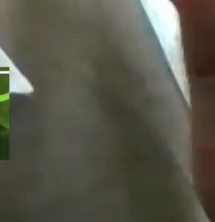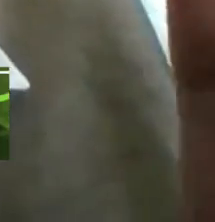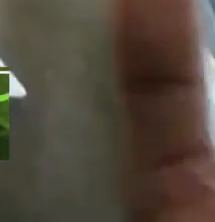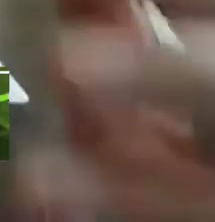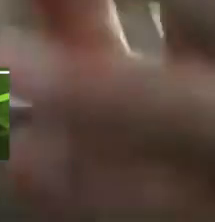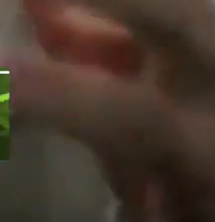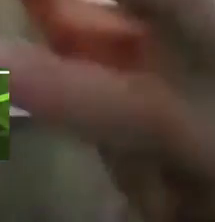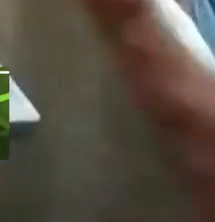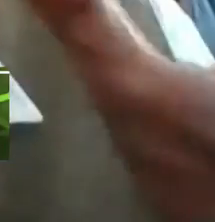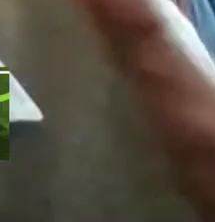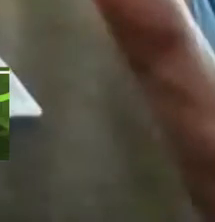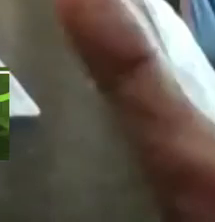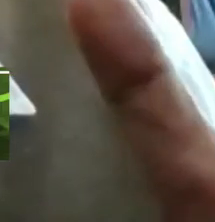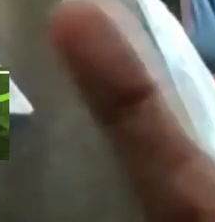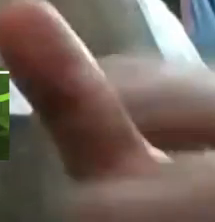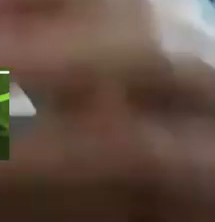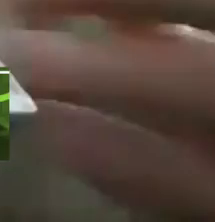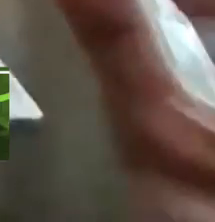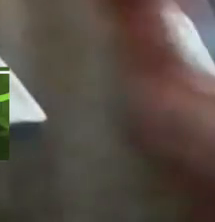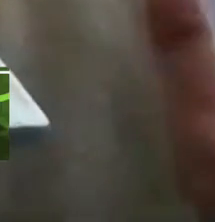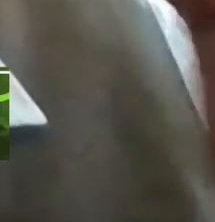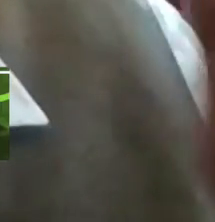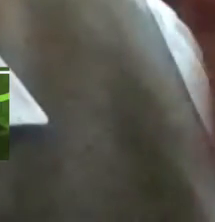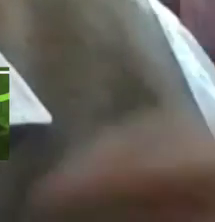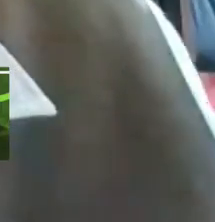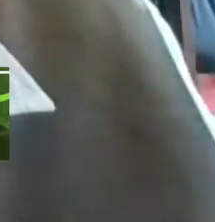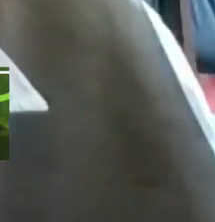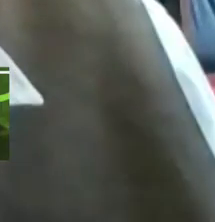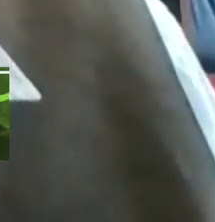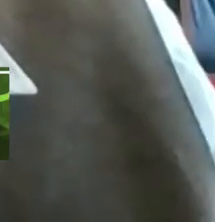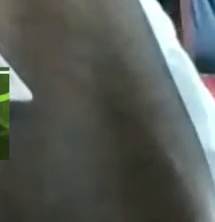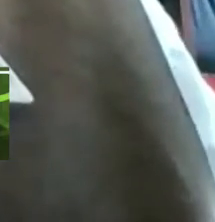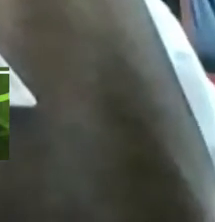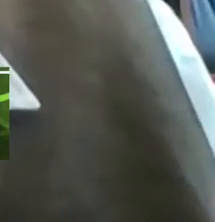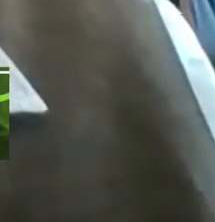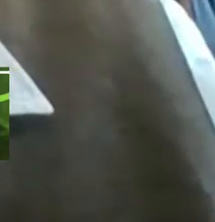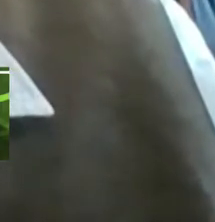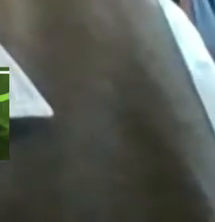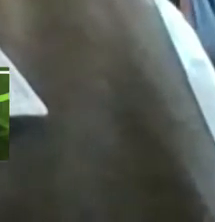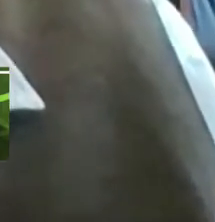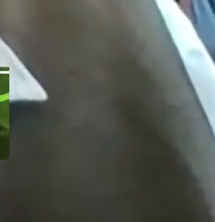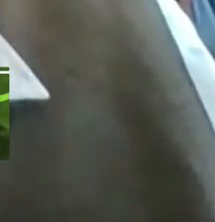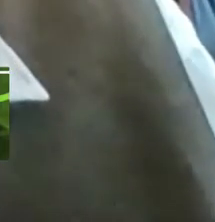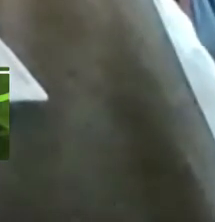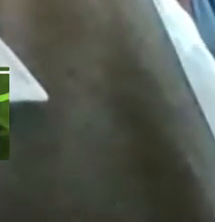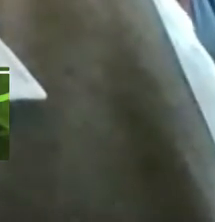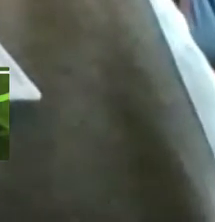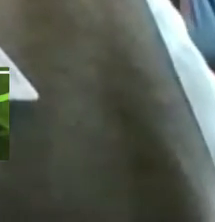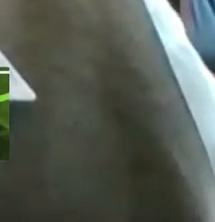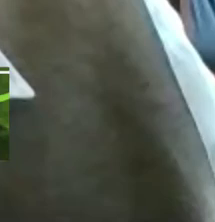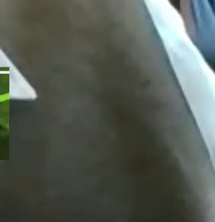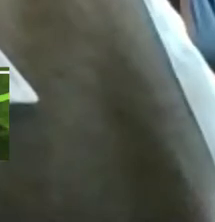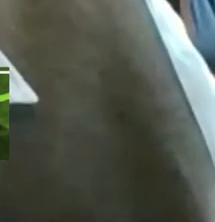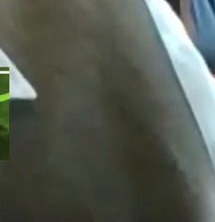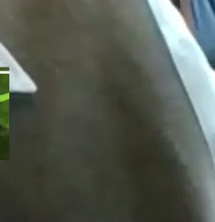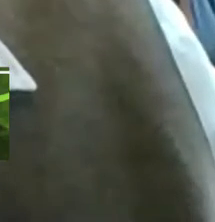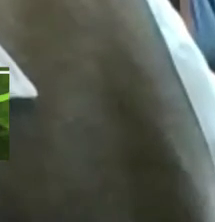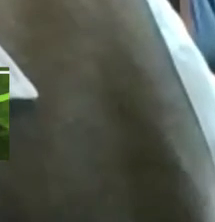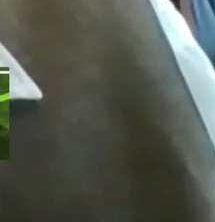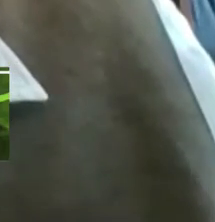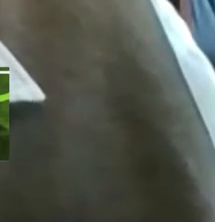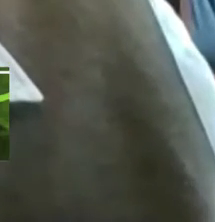a fotografia dele a cultura profunda a militância olha realmente